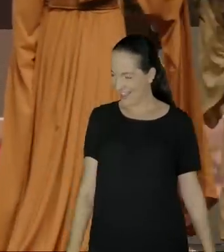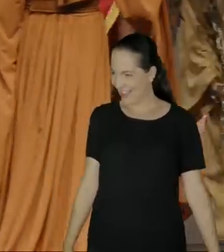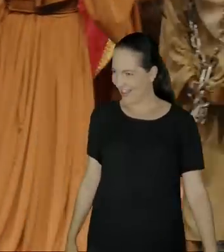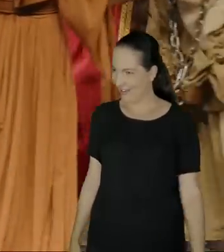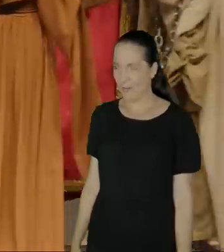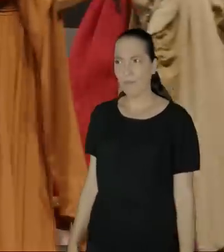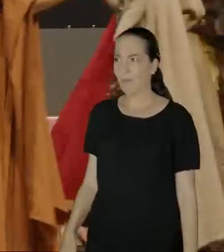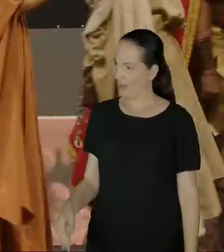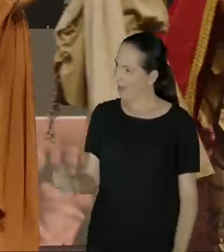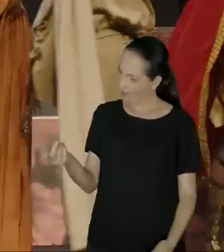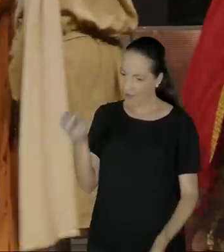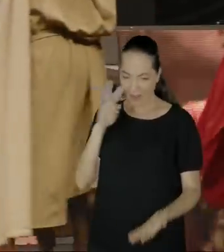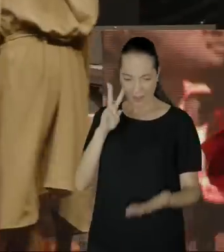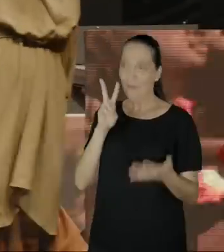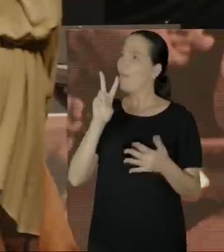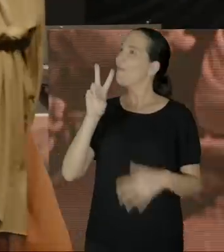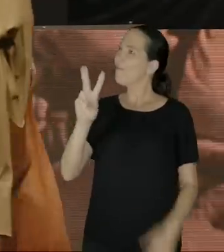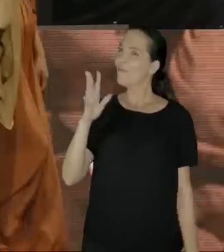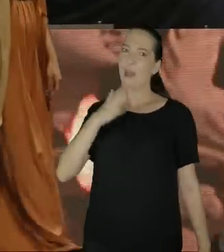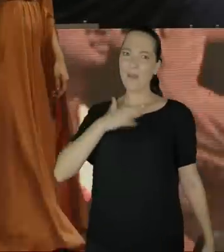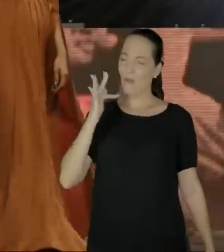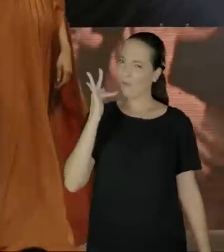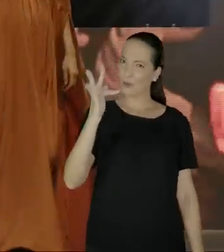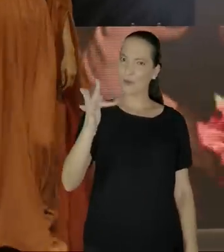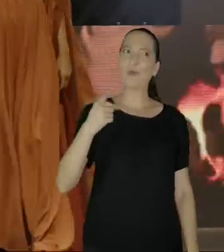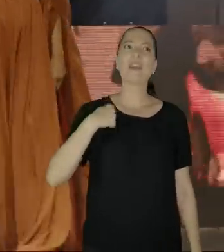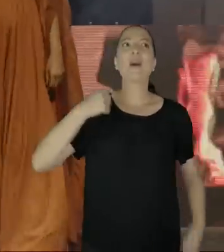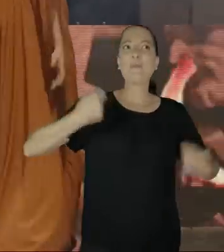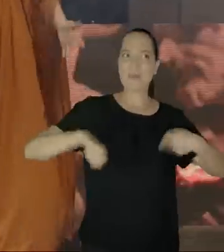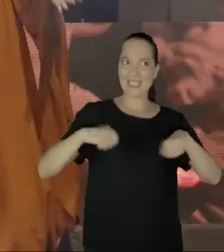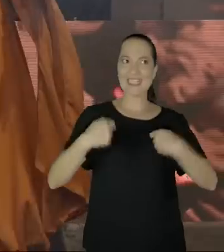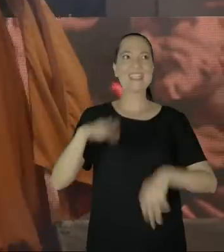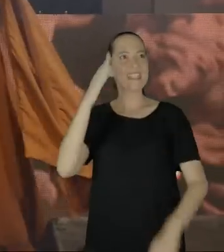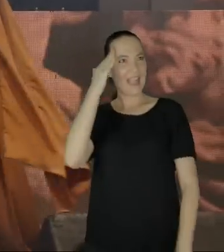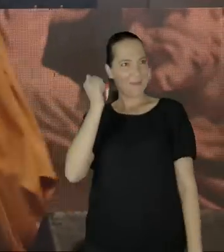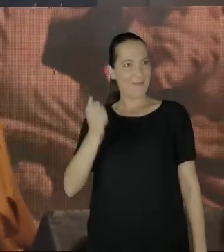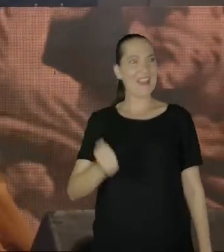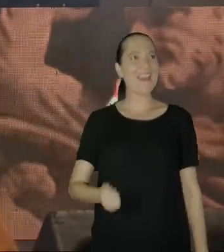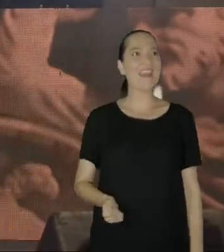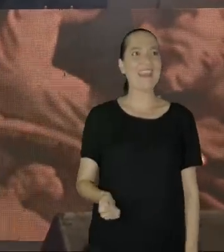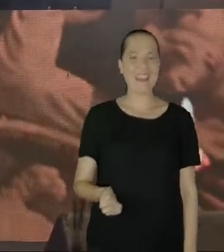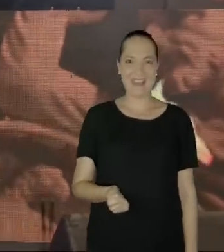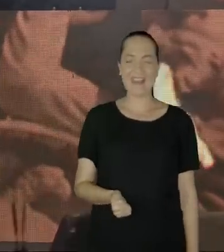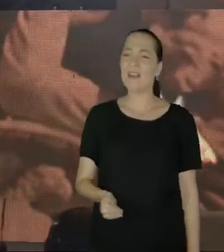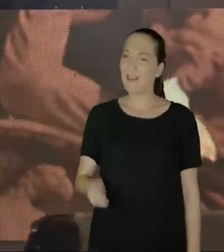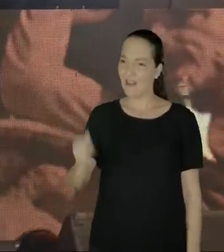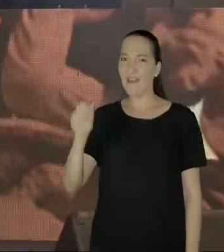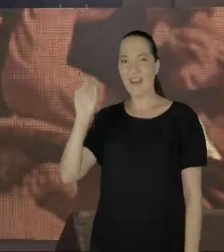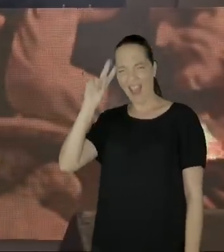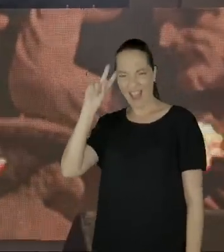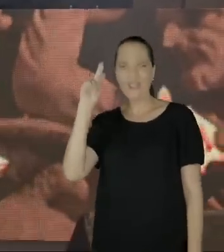Leia o meu futuro. Quero saber. Vamos, profeta. Adivinhe.